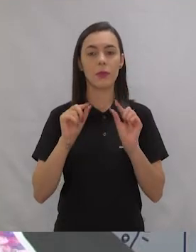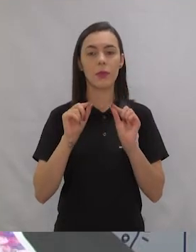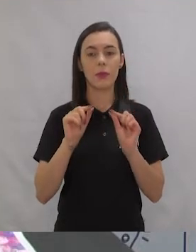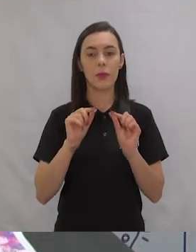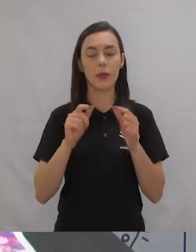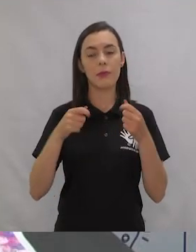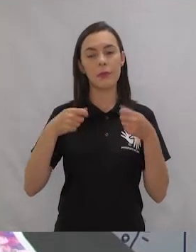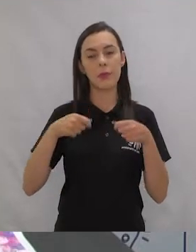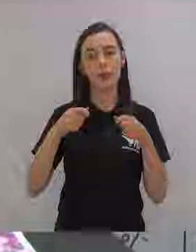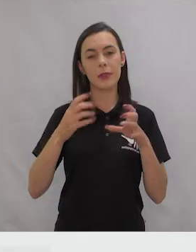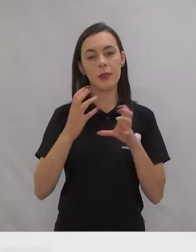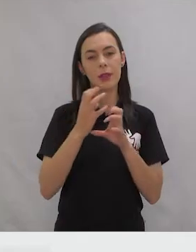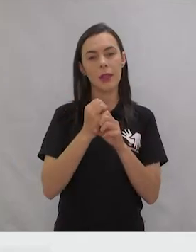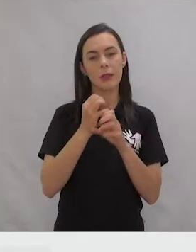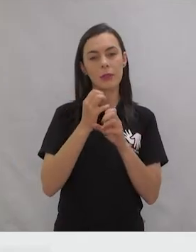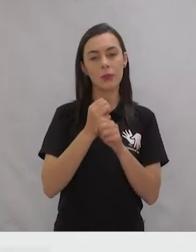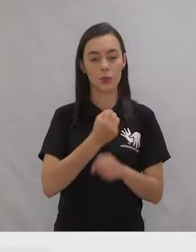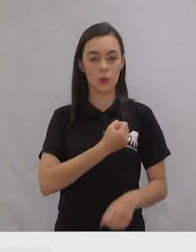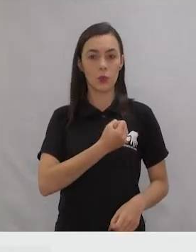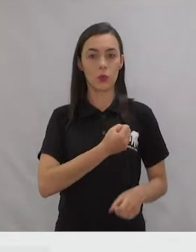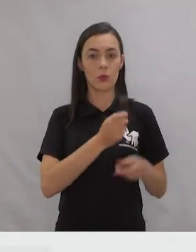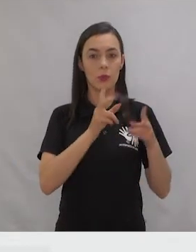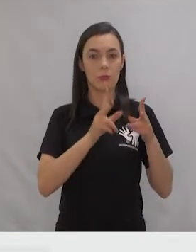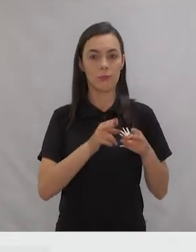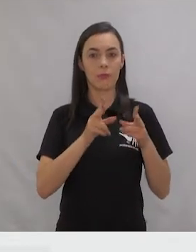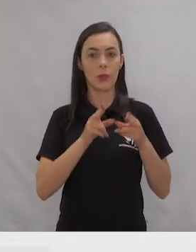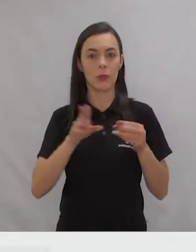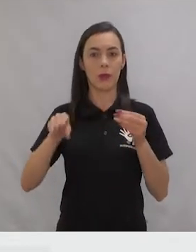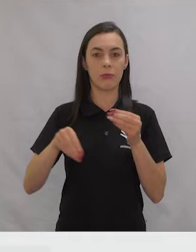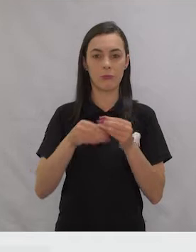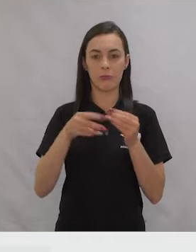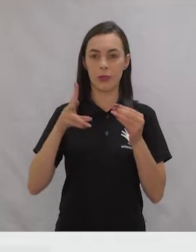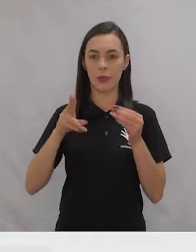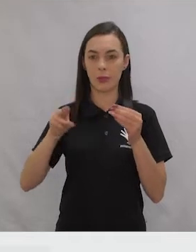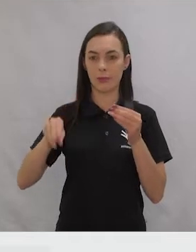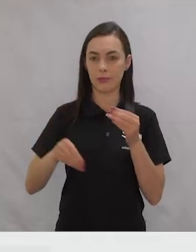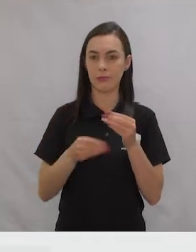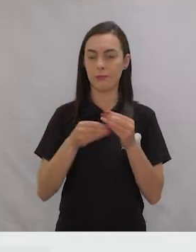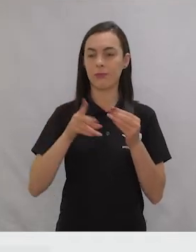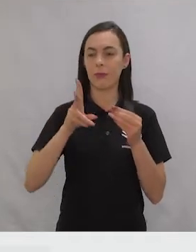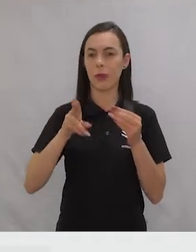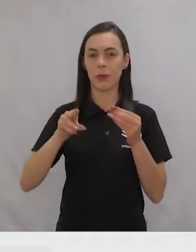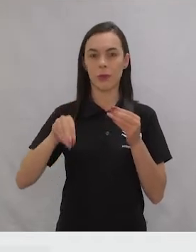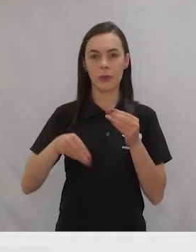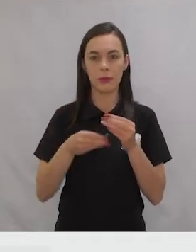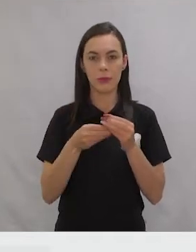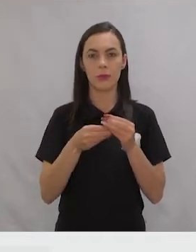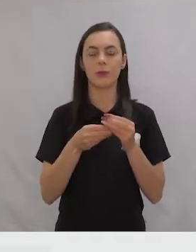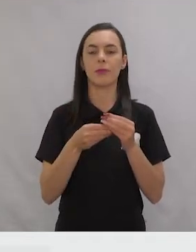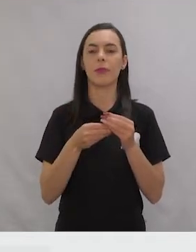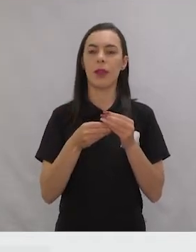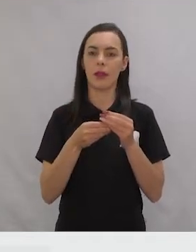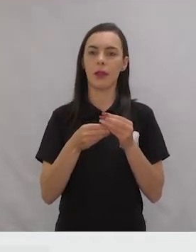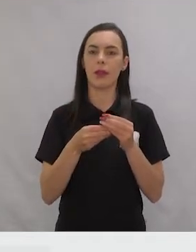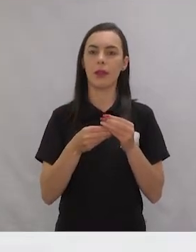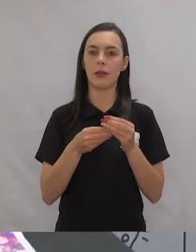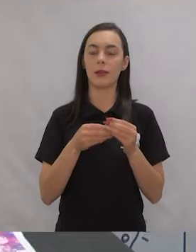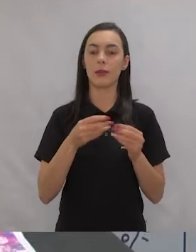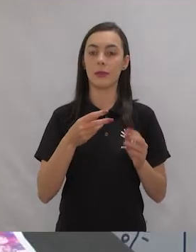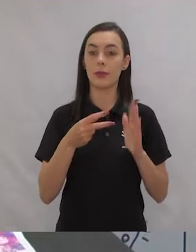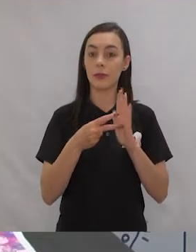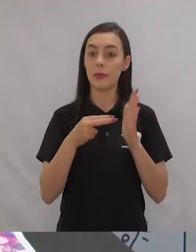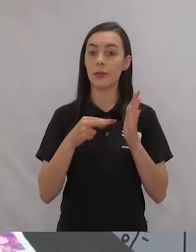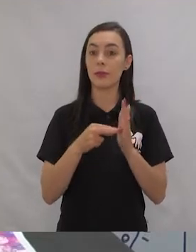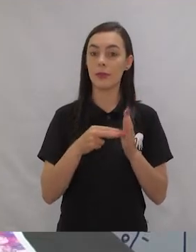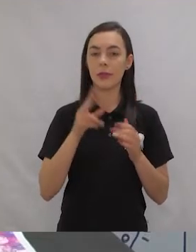significa adicionar quantidades iguais. O que que significa isso? Nós estamos adicionando,